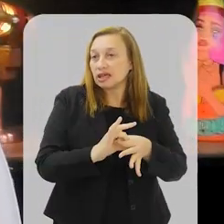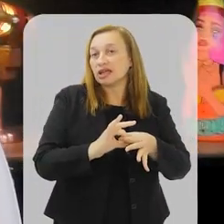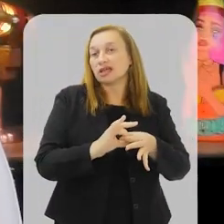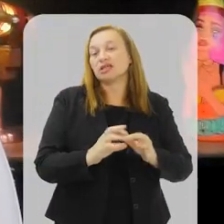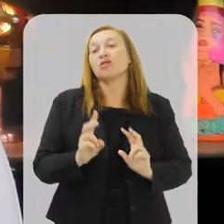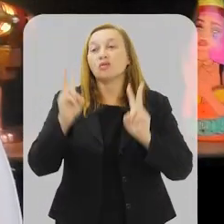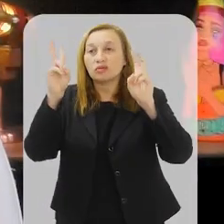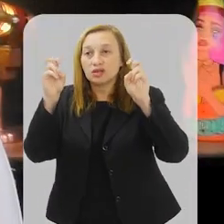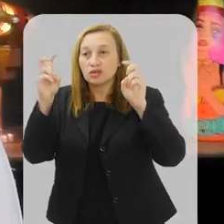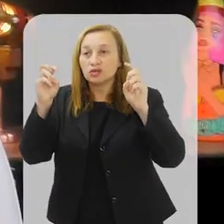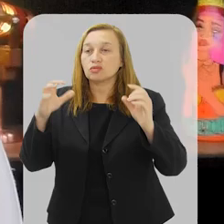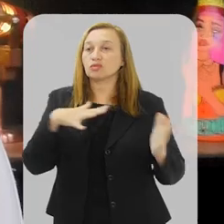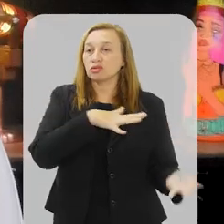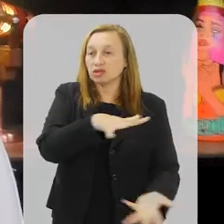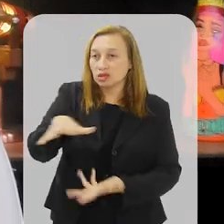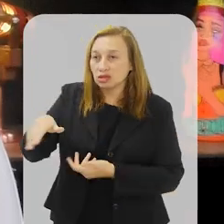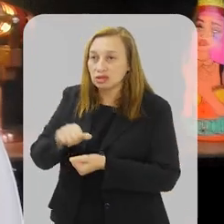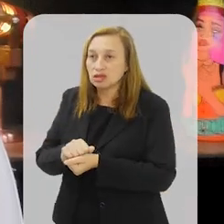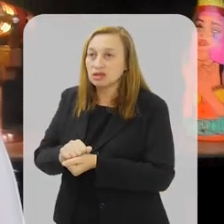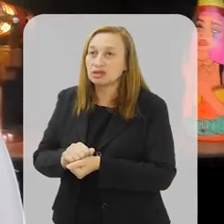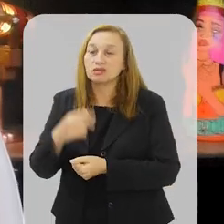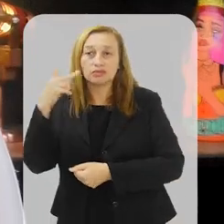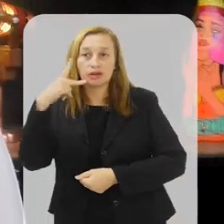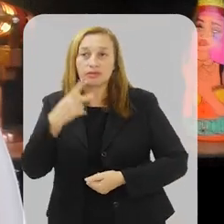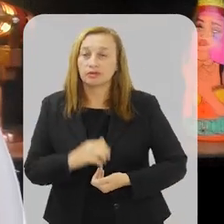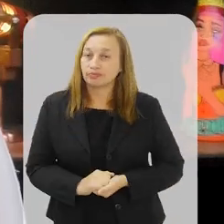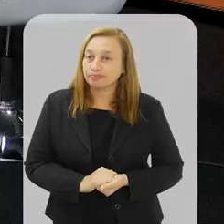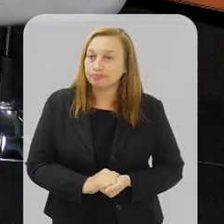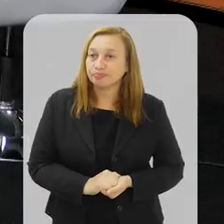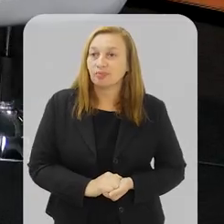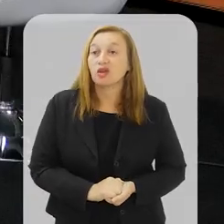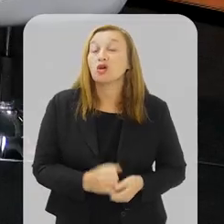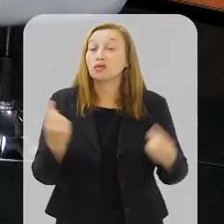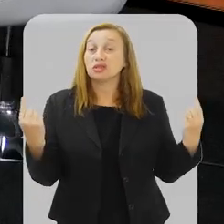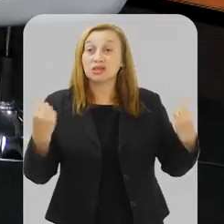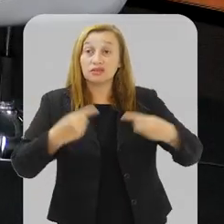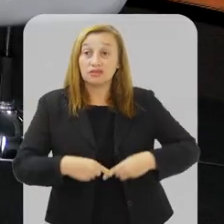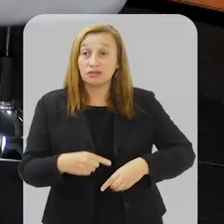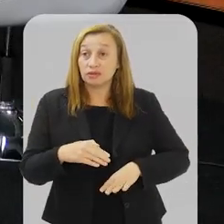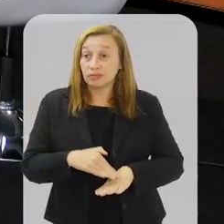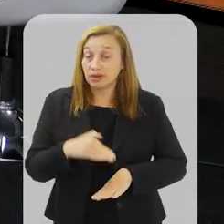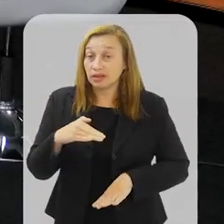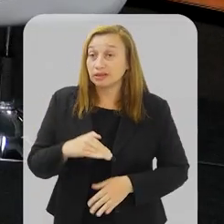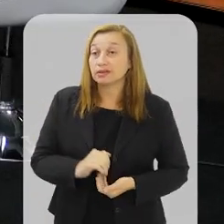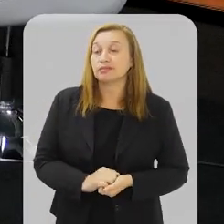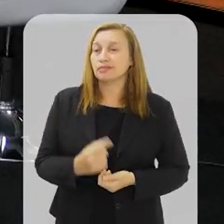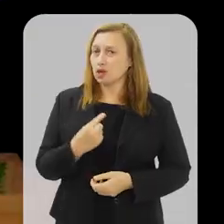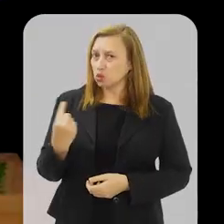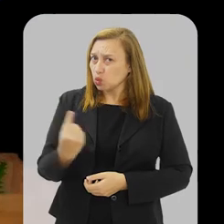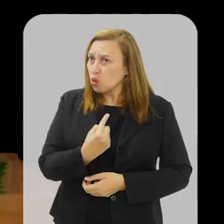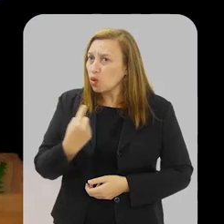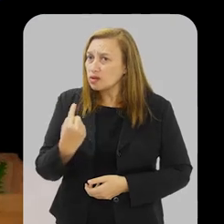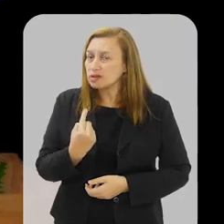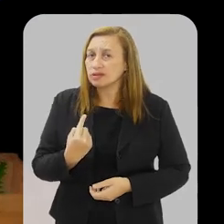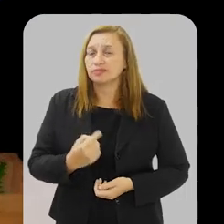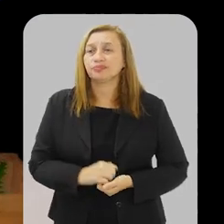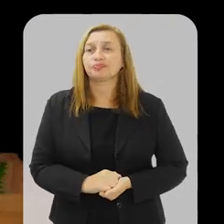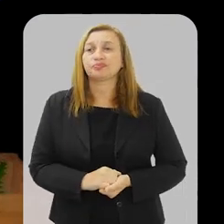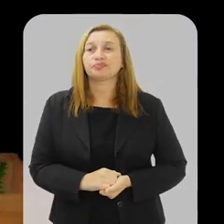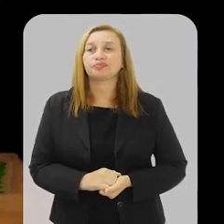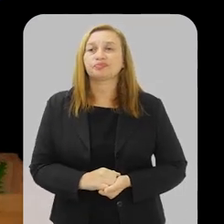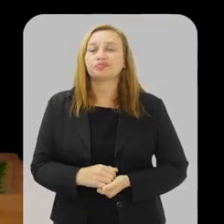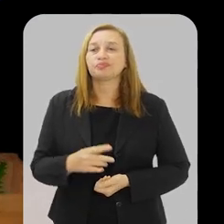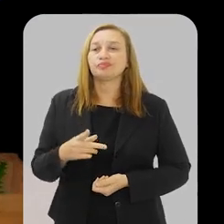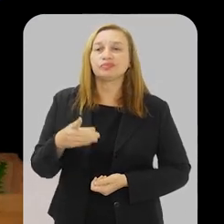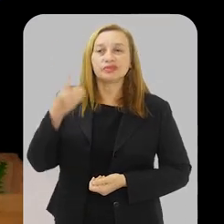eh com as questões internacionais e o Parlamento ah os maiores desafios e para nós que estamos